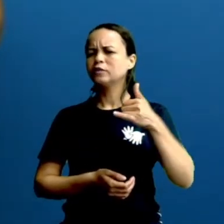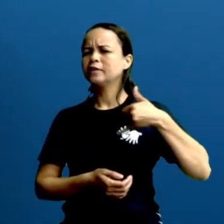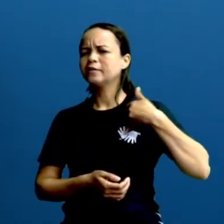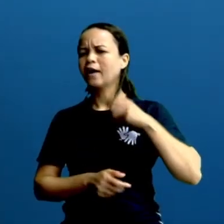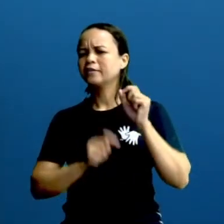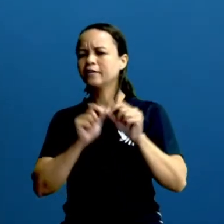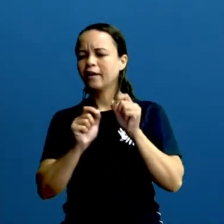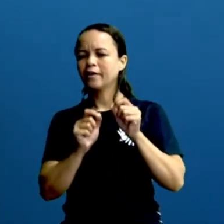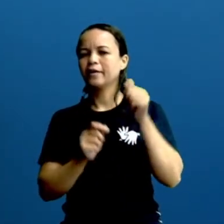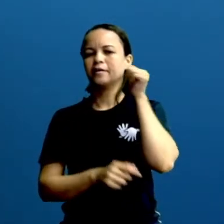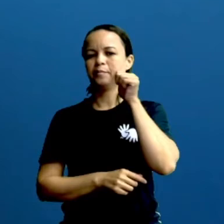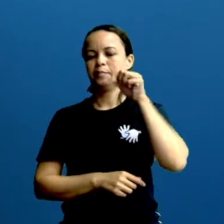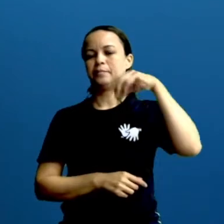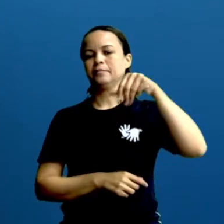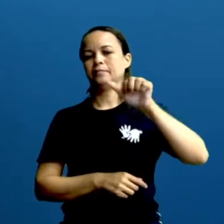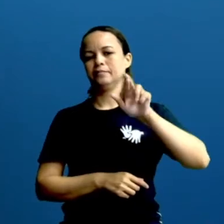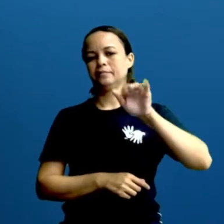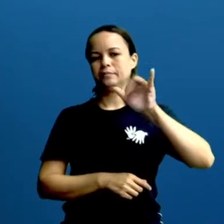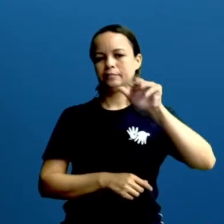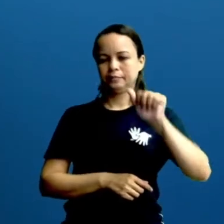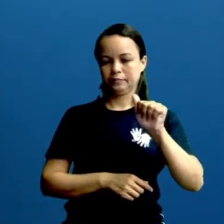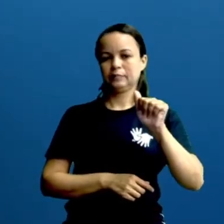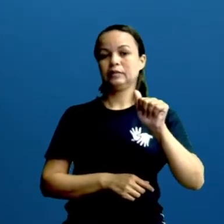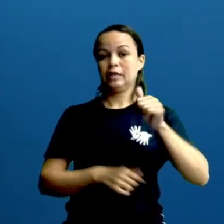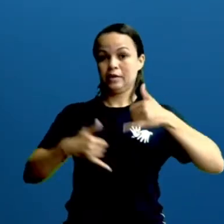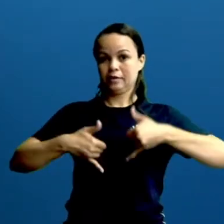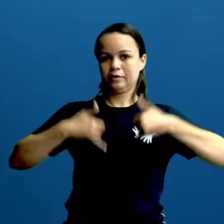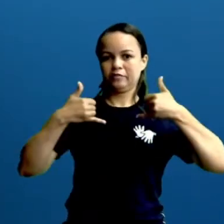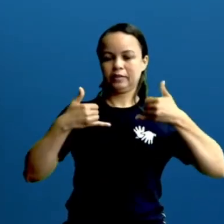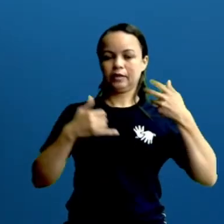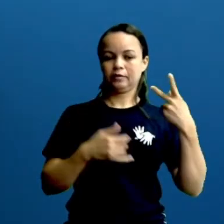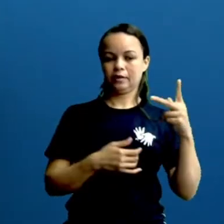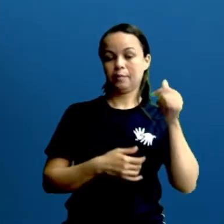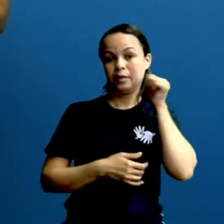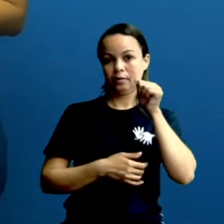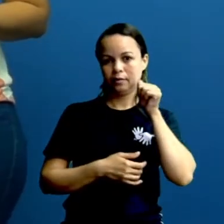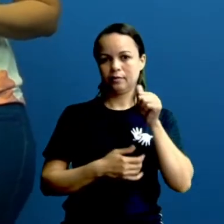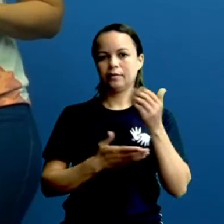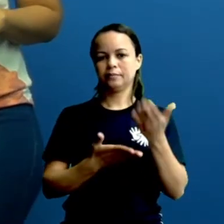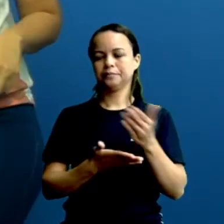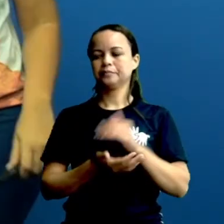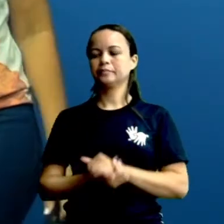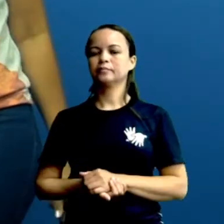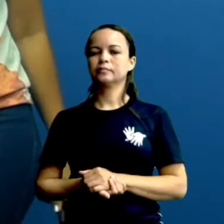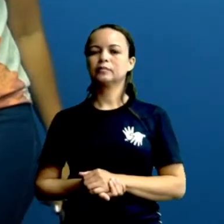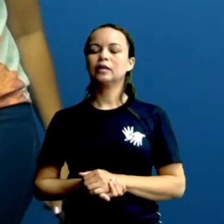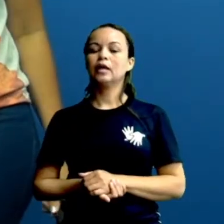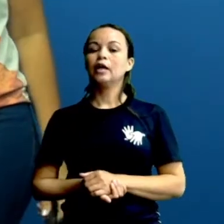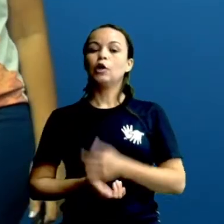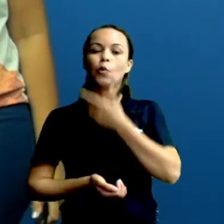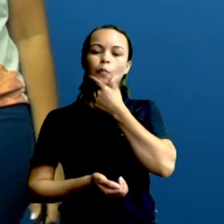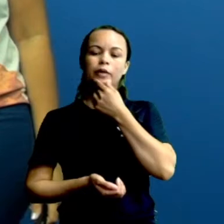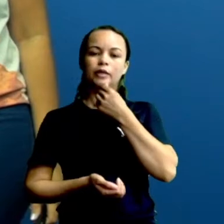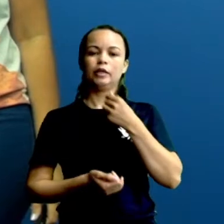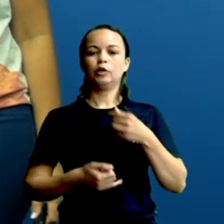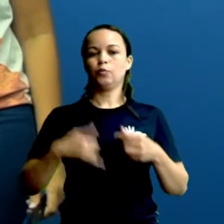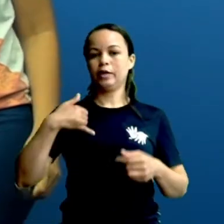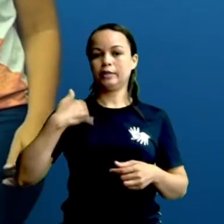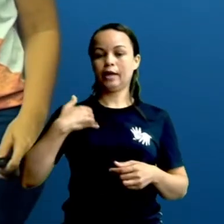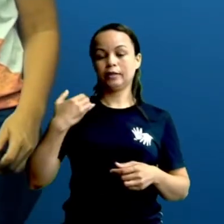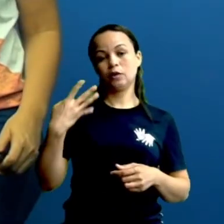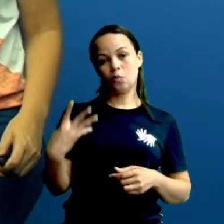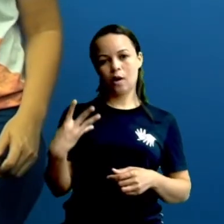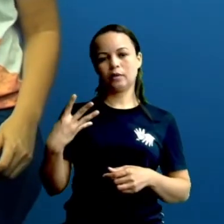anos? Maria. Então, a gente trouxe as velinhas do aniversário de Maria. E Carlos tem 4